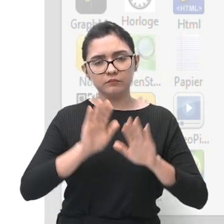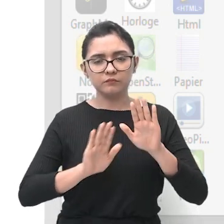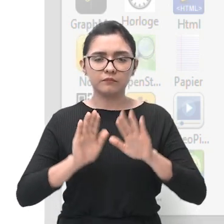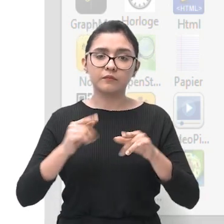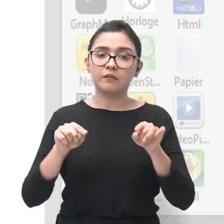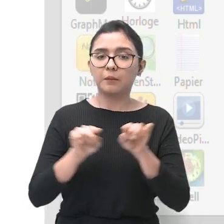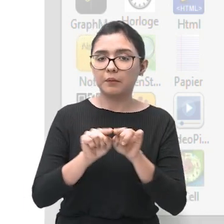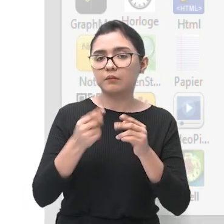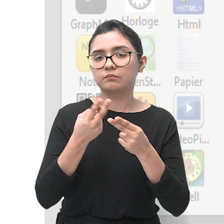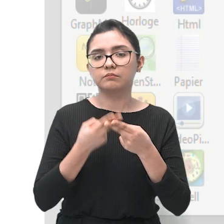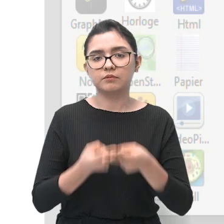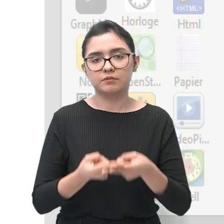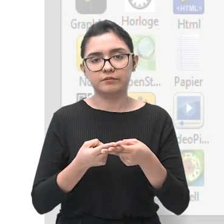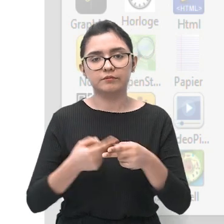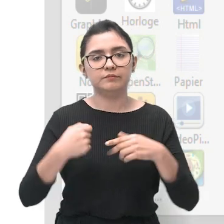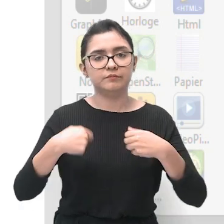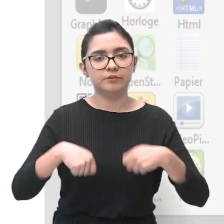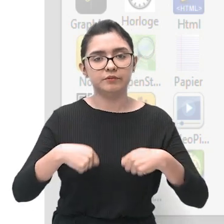pouco de paciência.